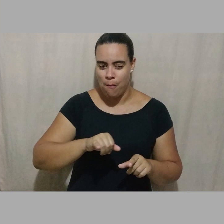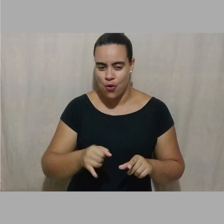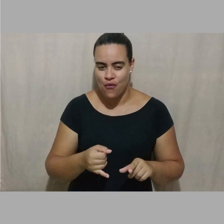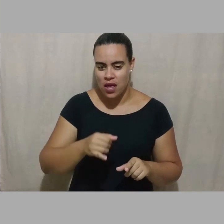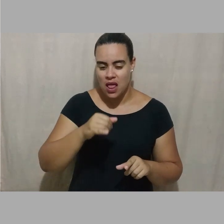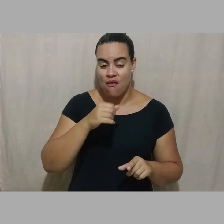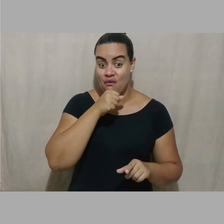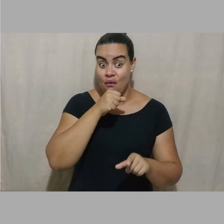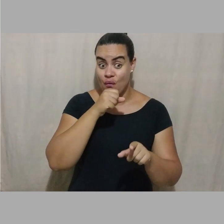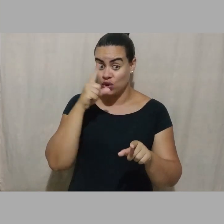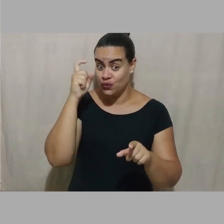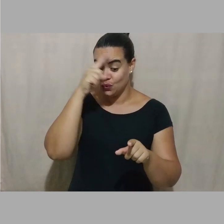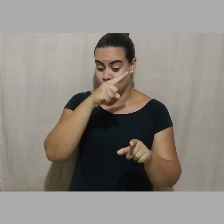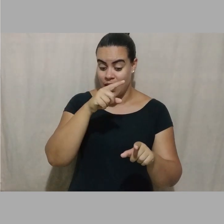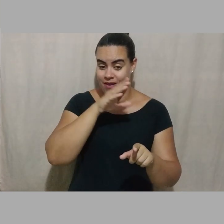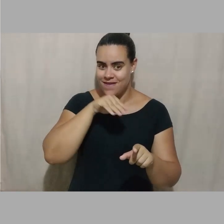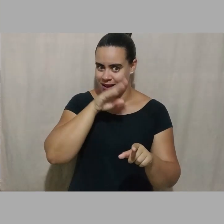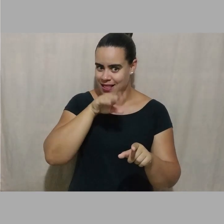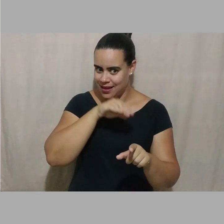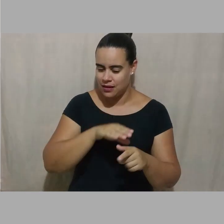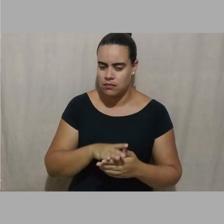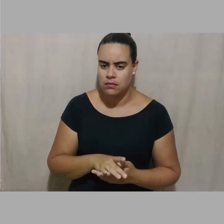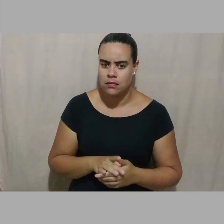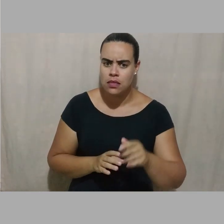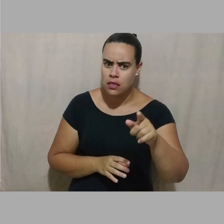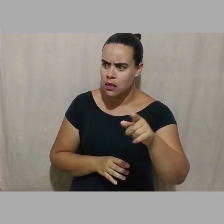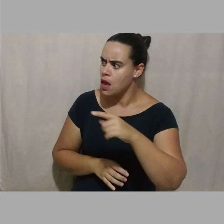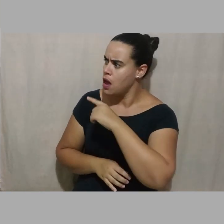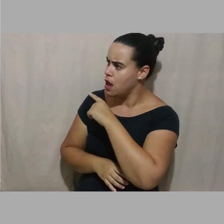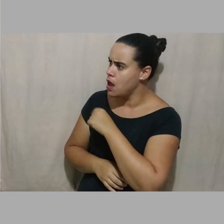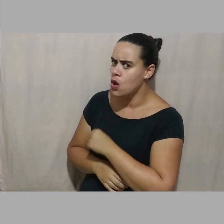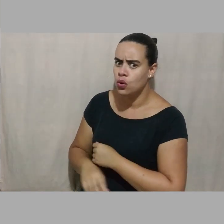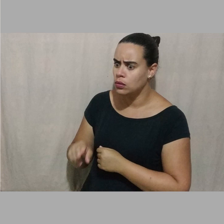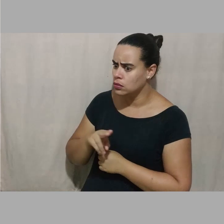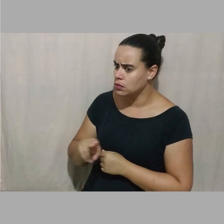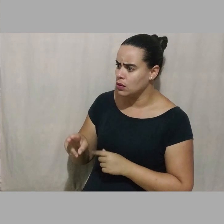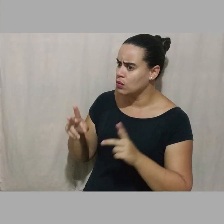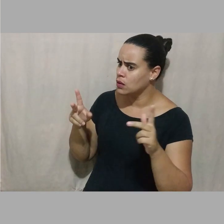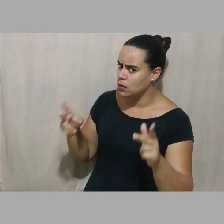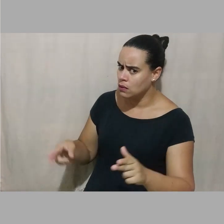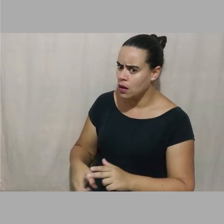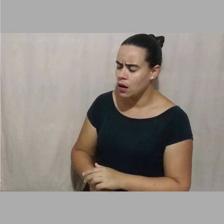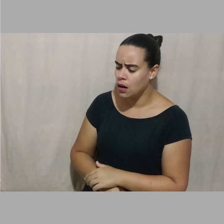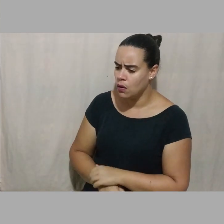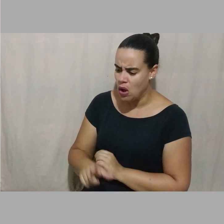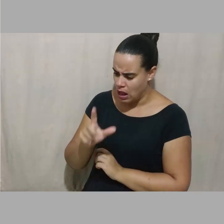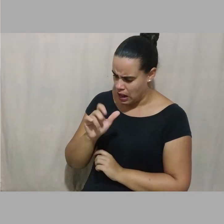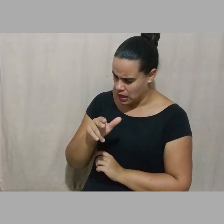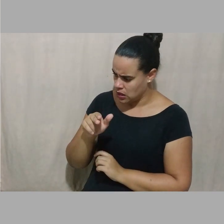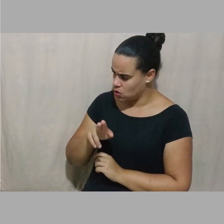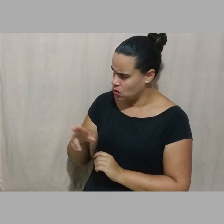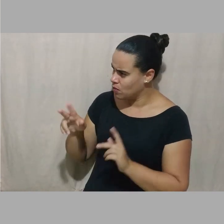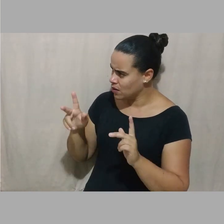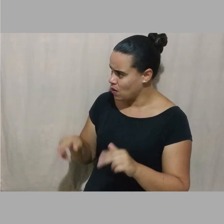que o vô tinha em pronunciar as palavras. Ele tem o mesmo nome. E a minha mãe, mas